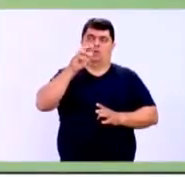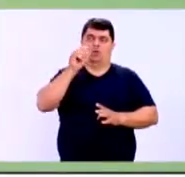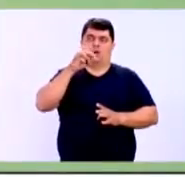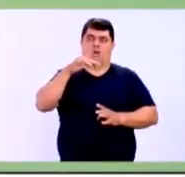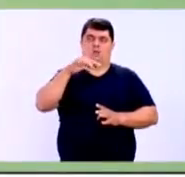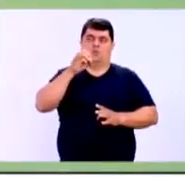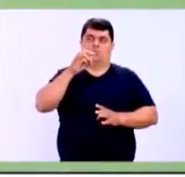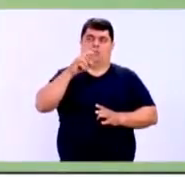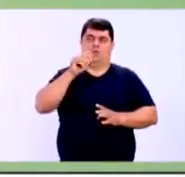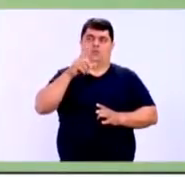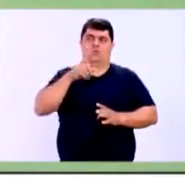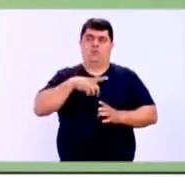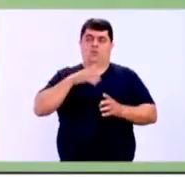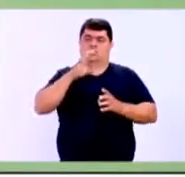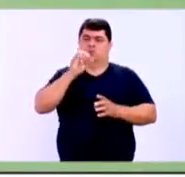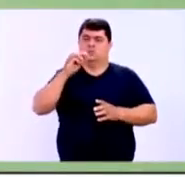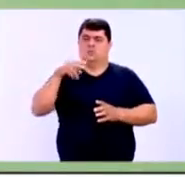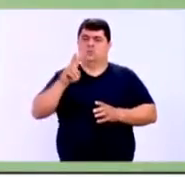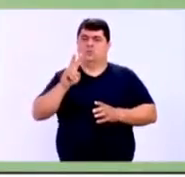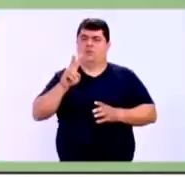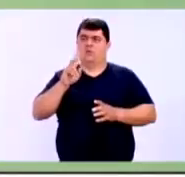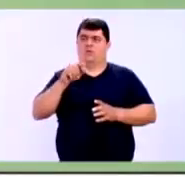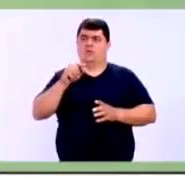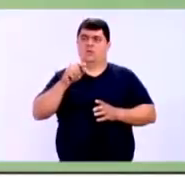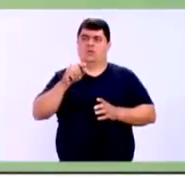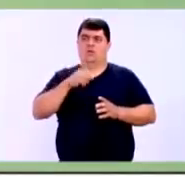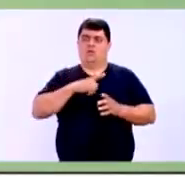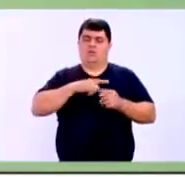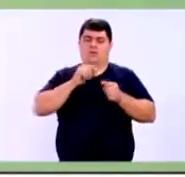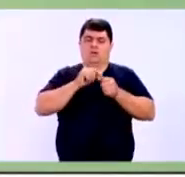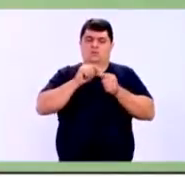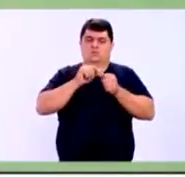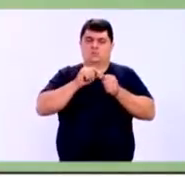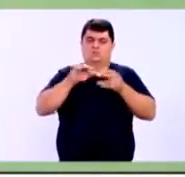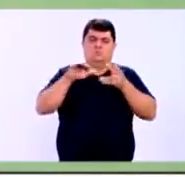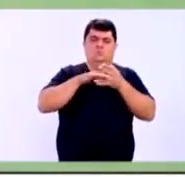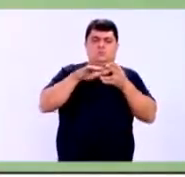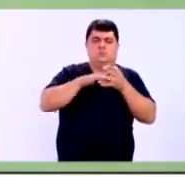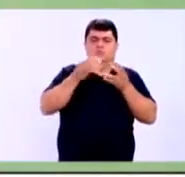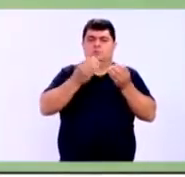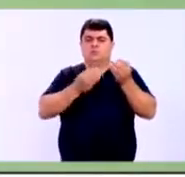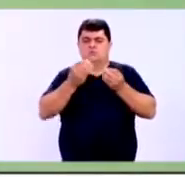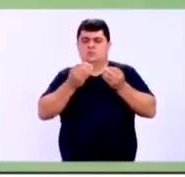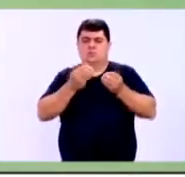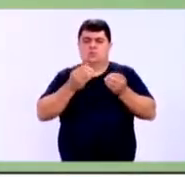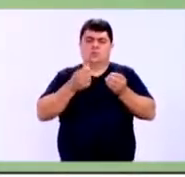apurado com base na média aritmética dos custos de aquisições.